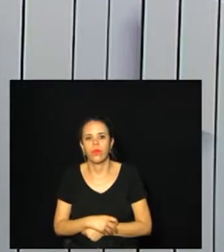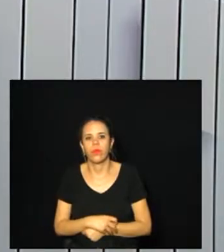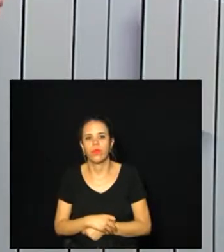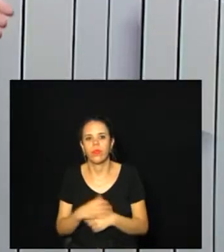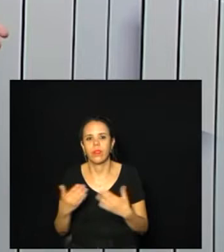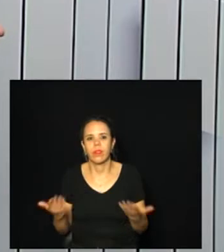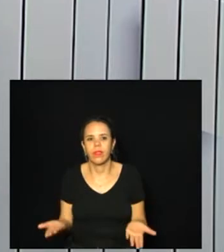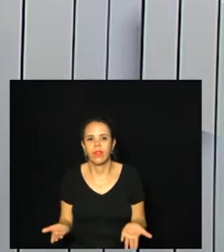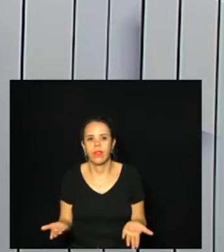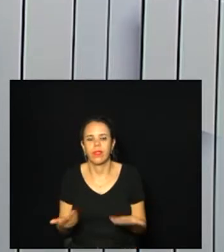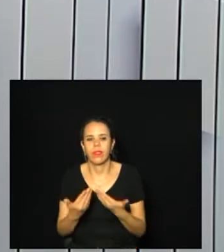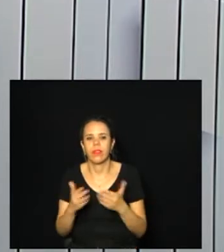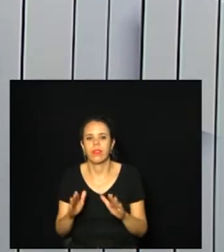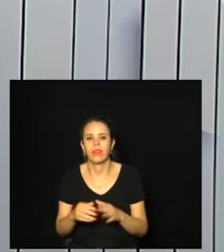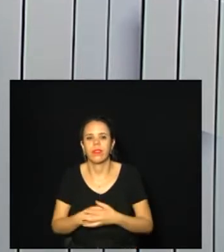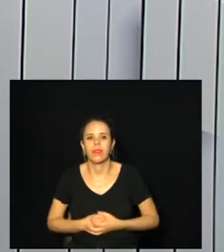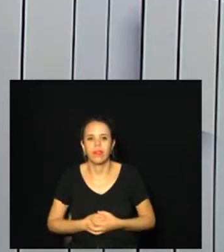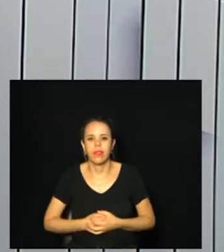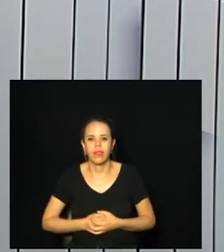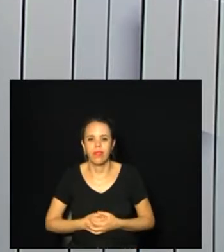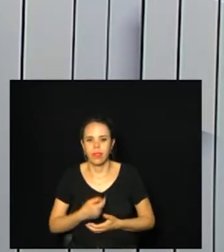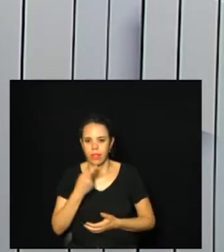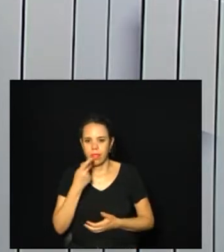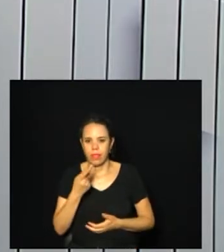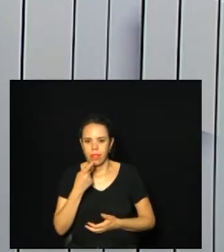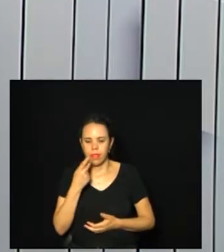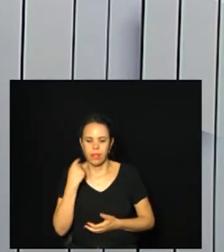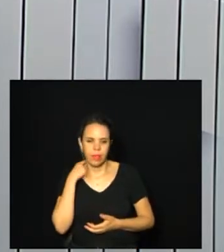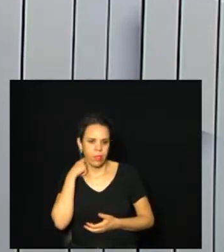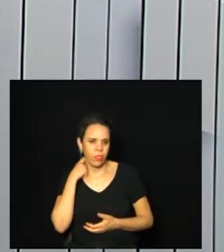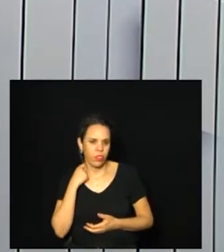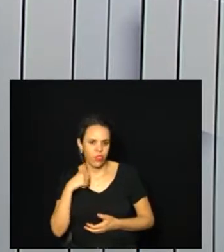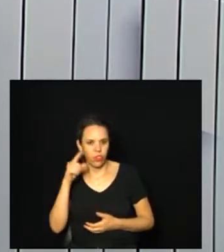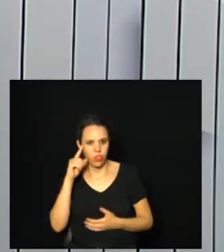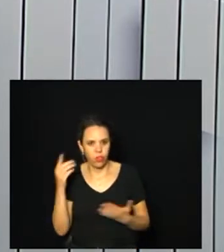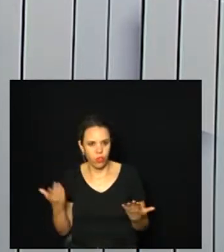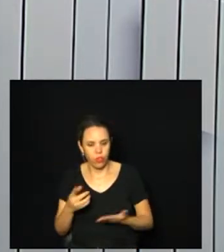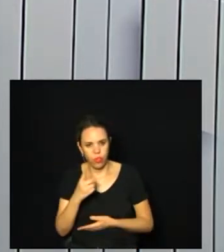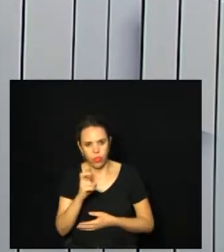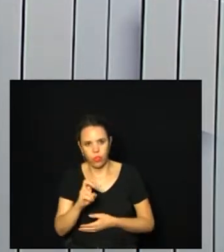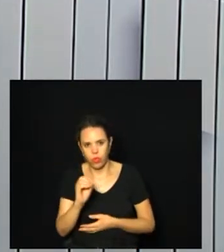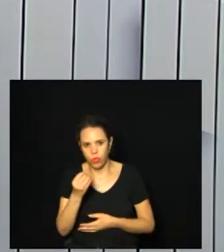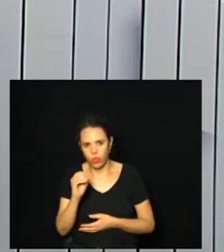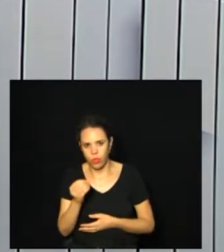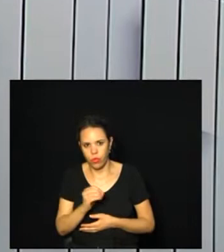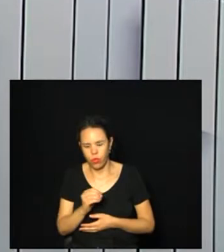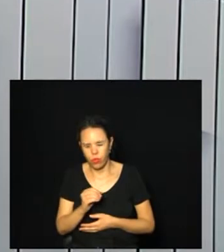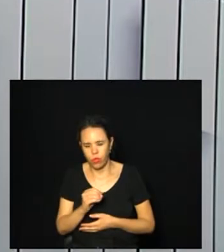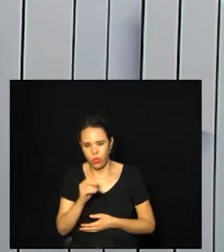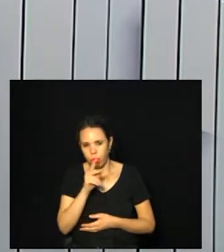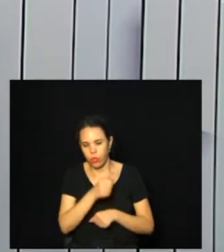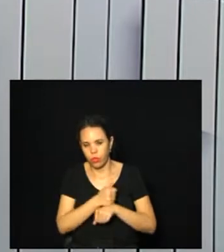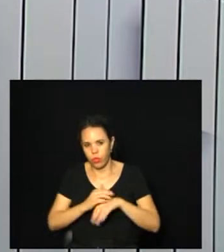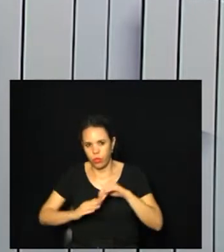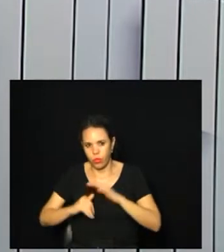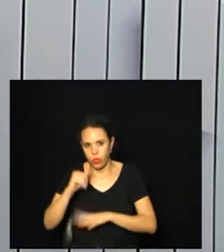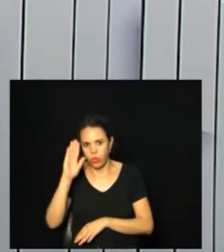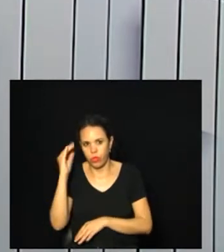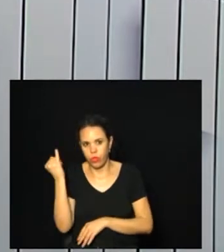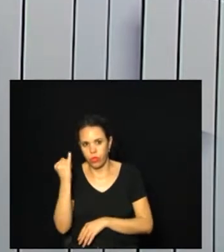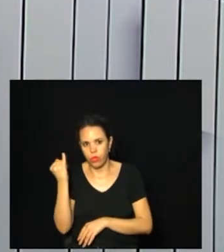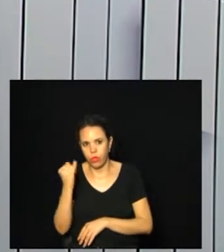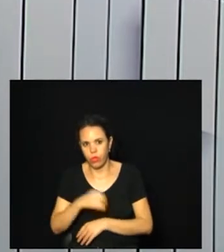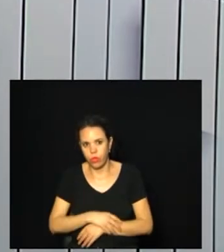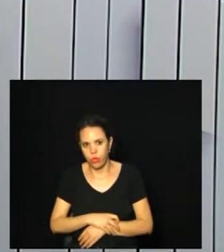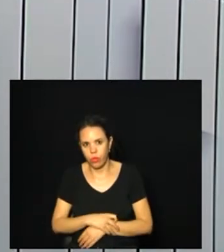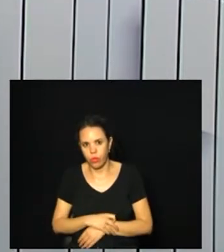Então a gente abre esta edição falando sobre o dia de hoje, 15 de outubro, dia de uma das profissões mais